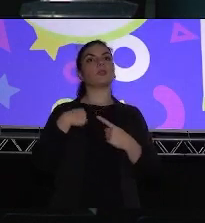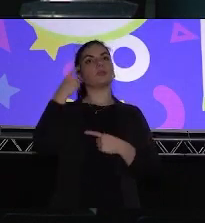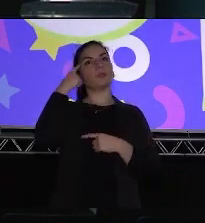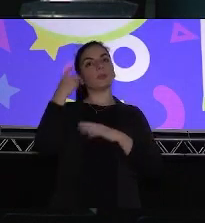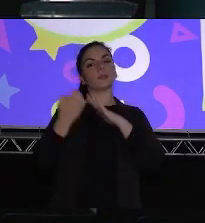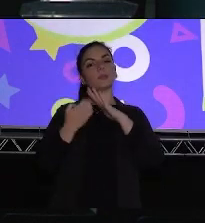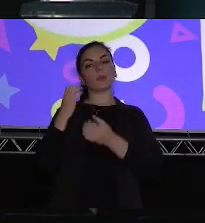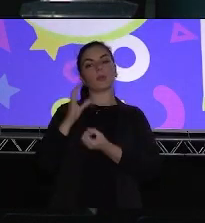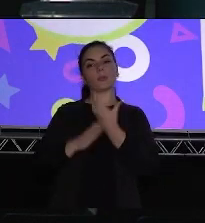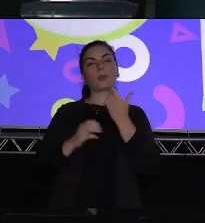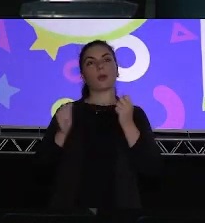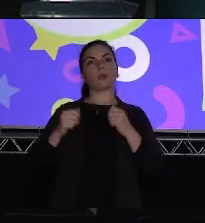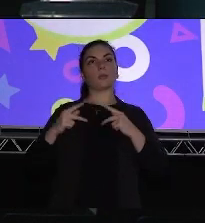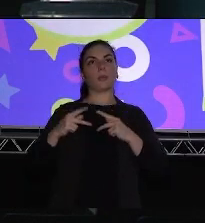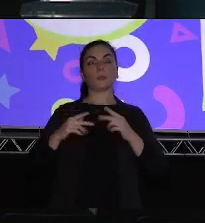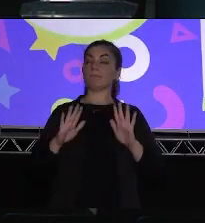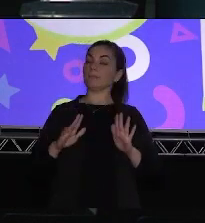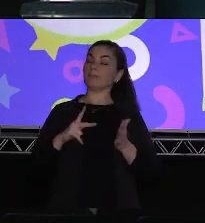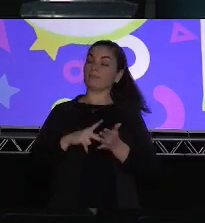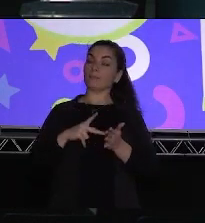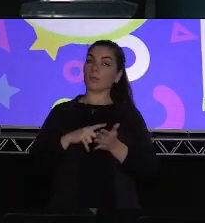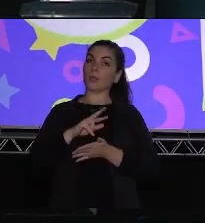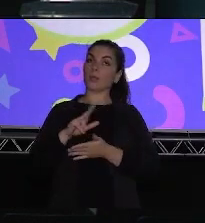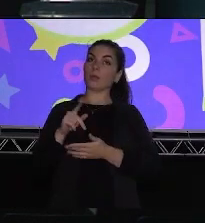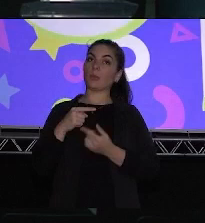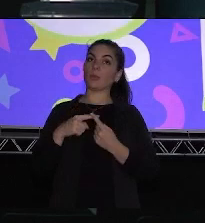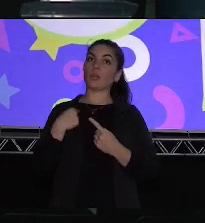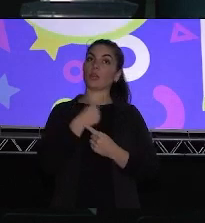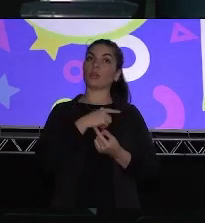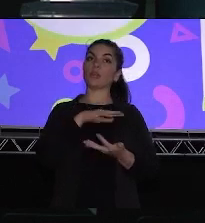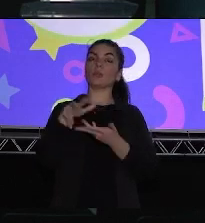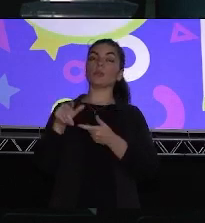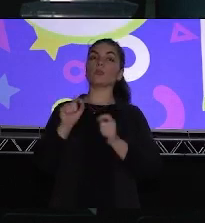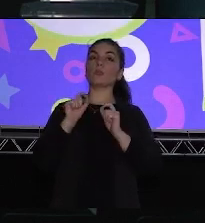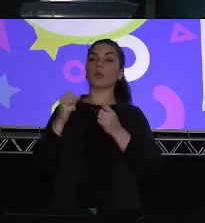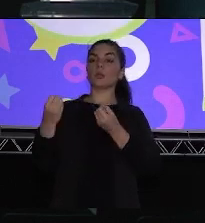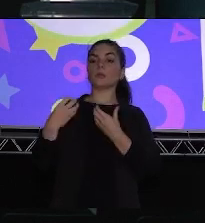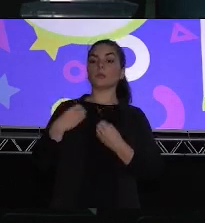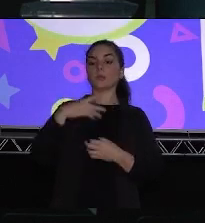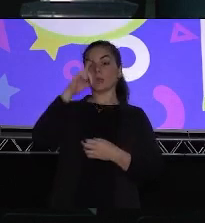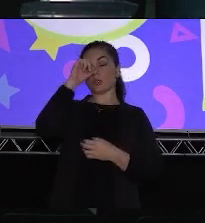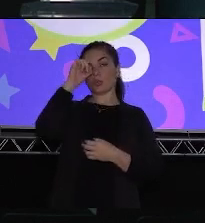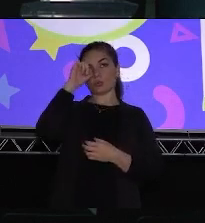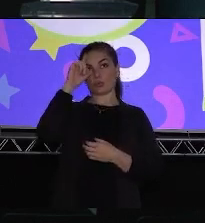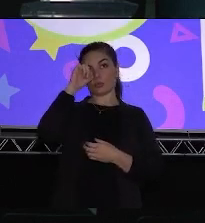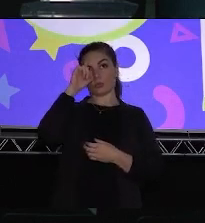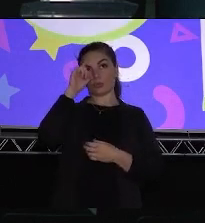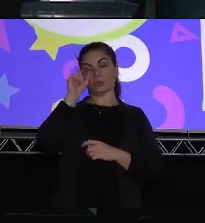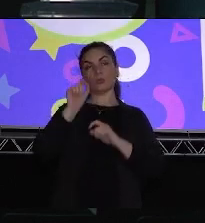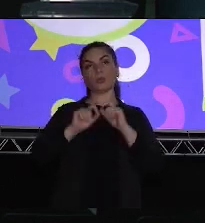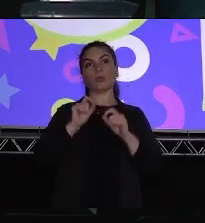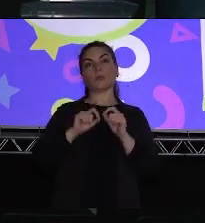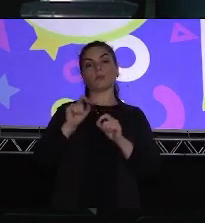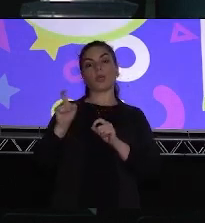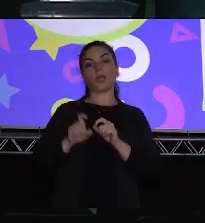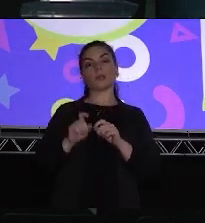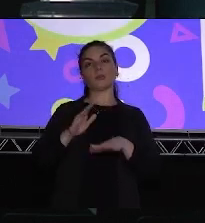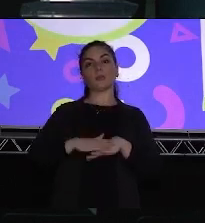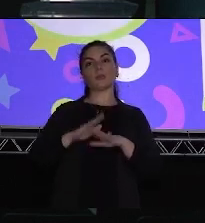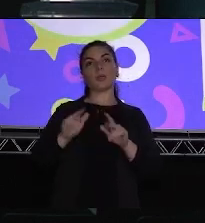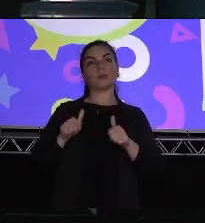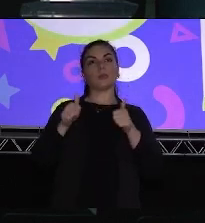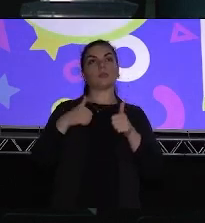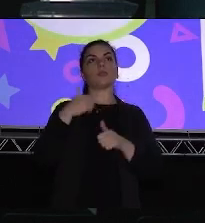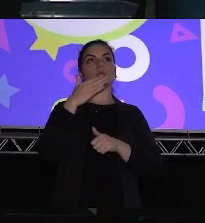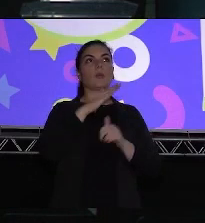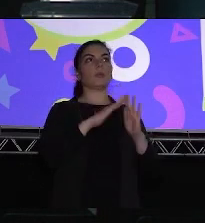emerge automaticamente, mas a gente esquece que a gente vive num mundo que nos ensina todos os dias a ser de uma forma militar. A gente vai para a